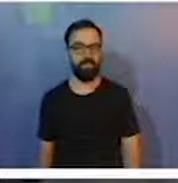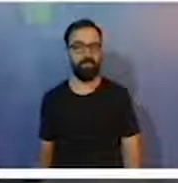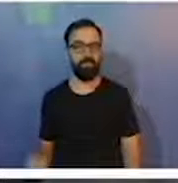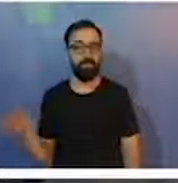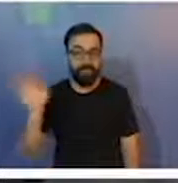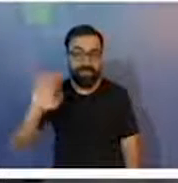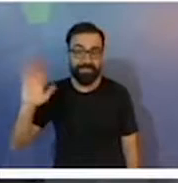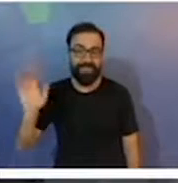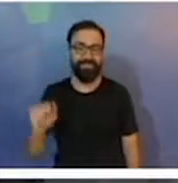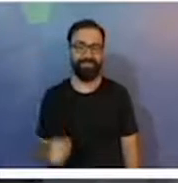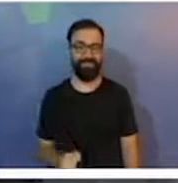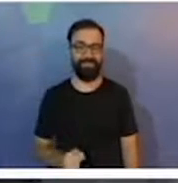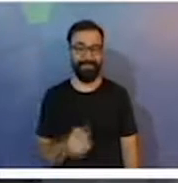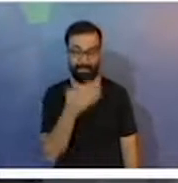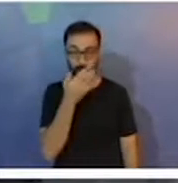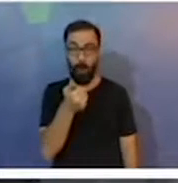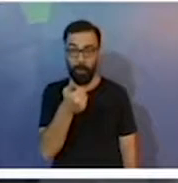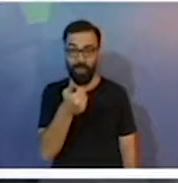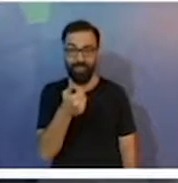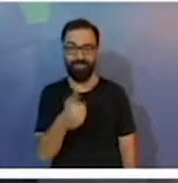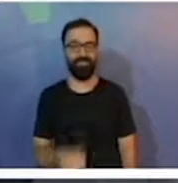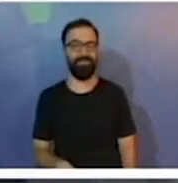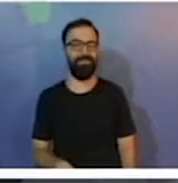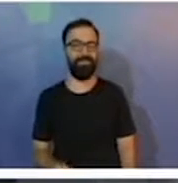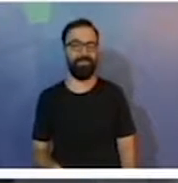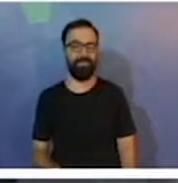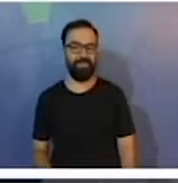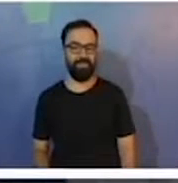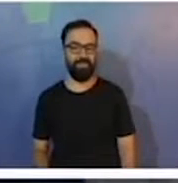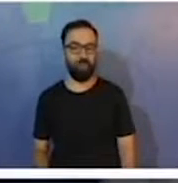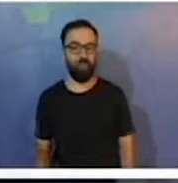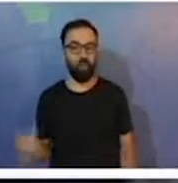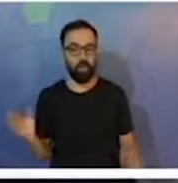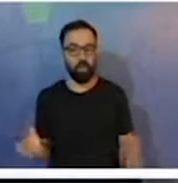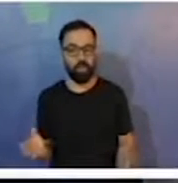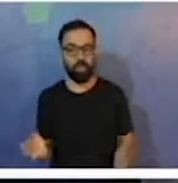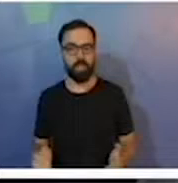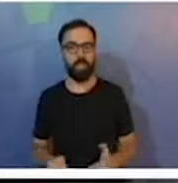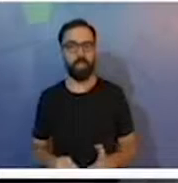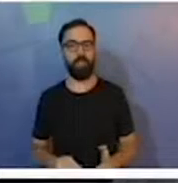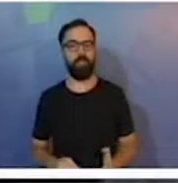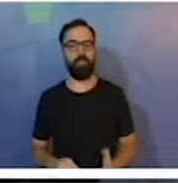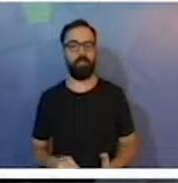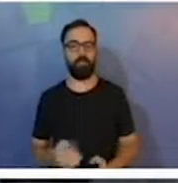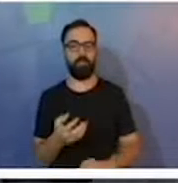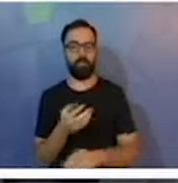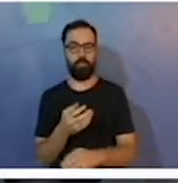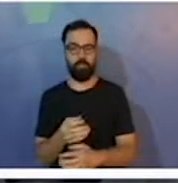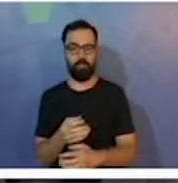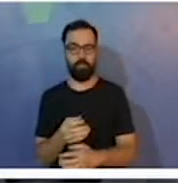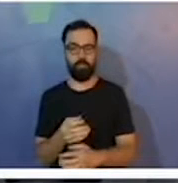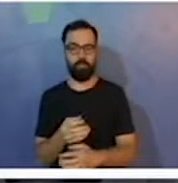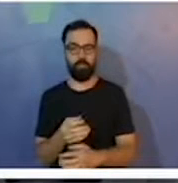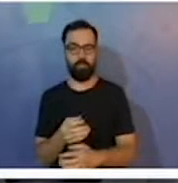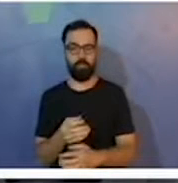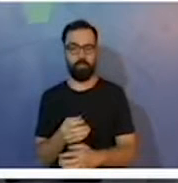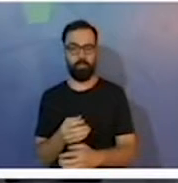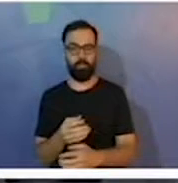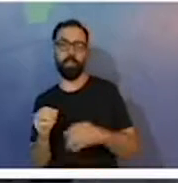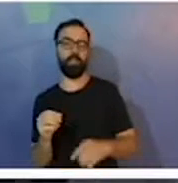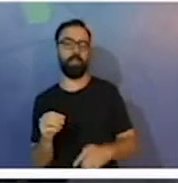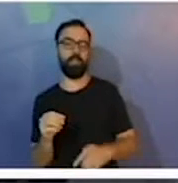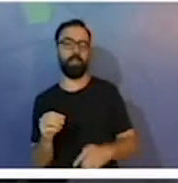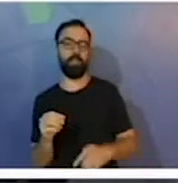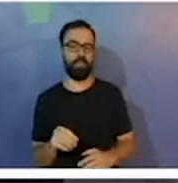o Olá meus amores tudo bem com vocês hoje nós vamos para a nossa última aula do caderno